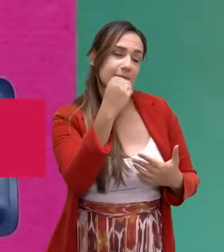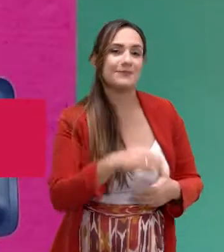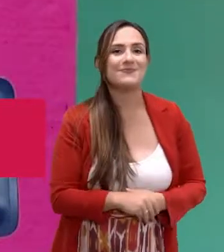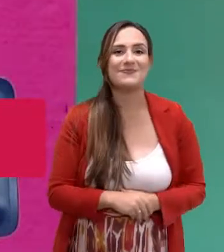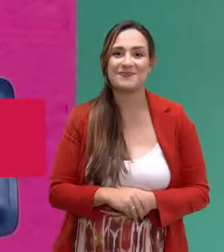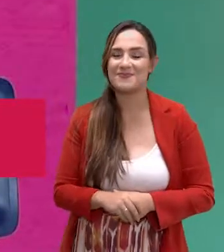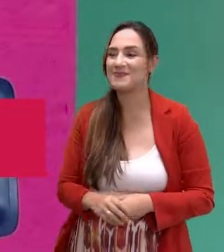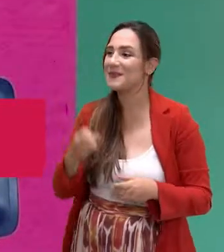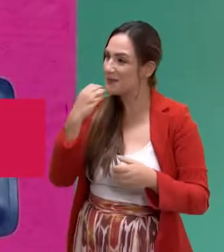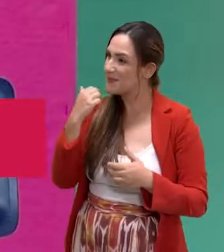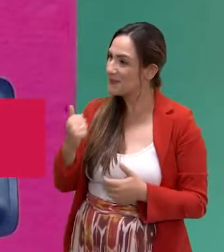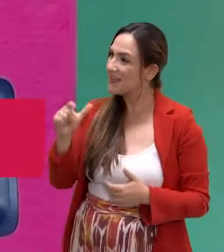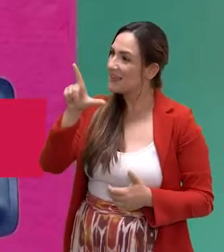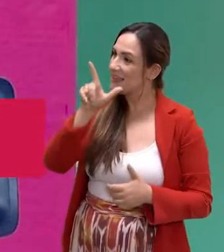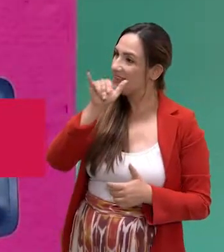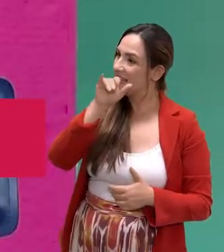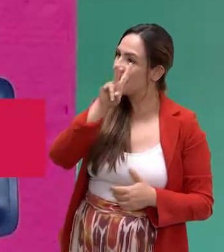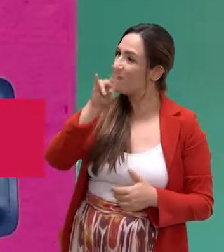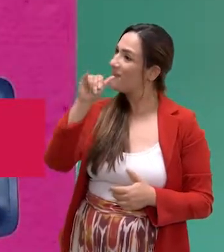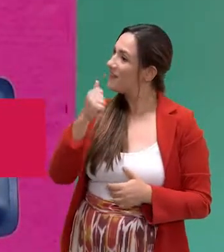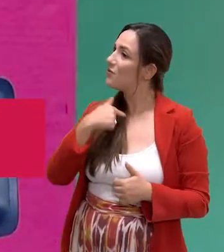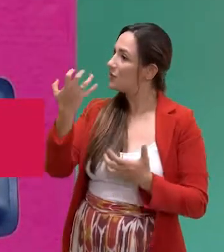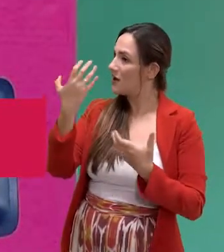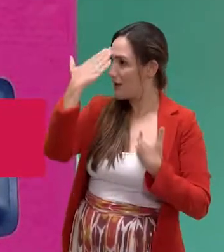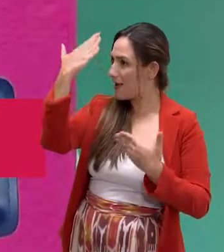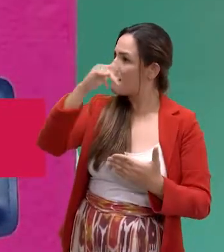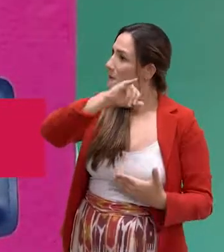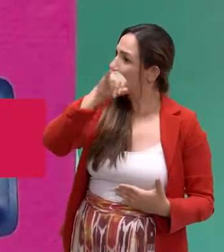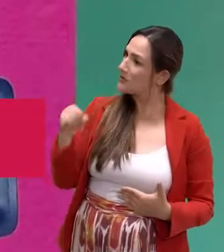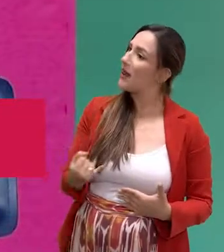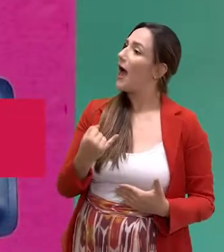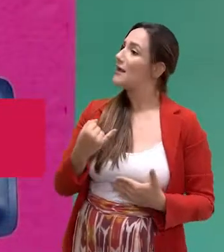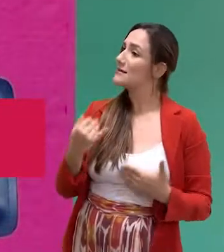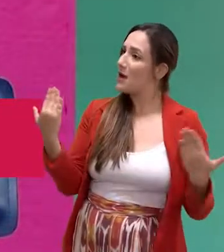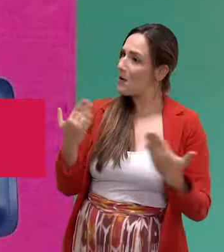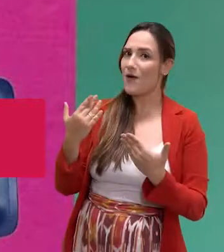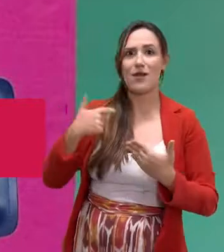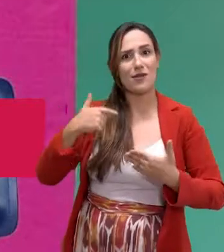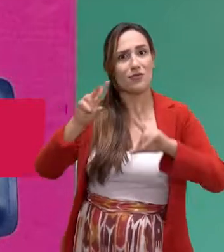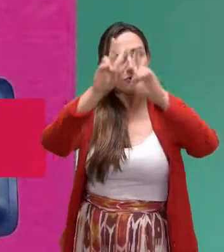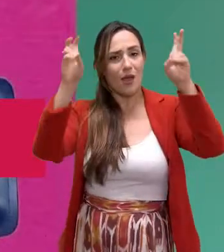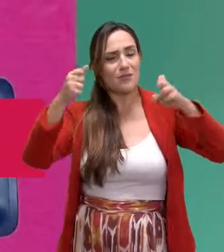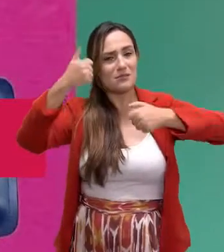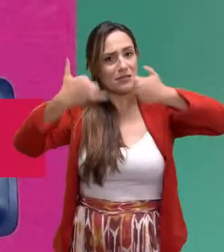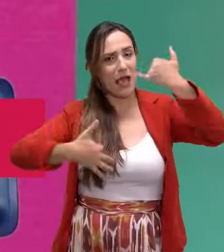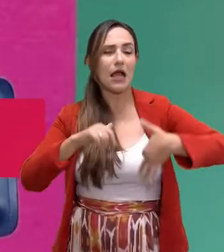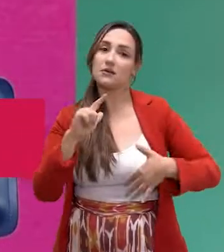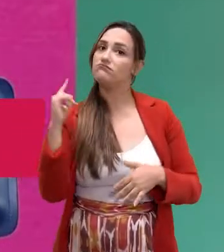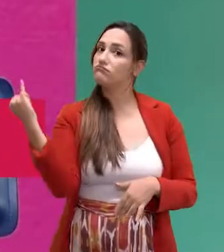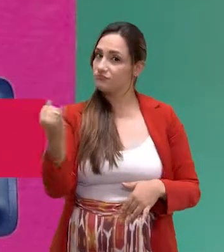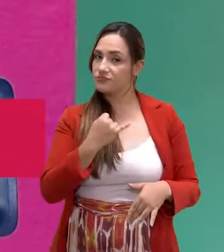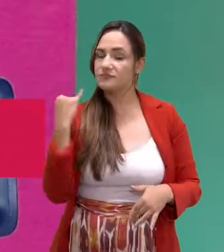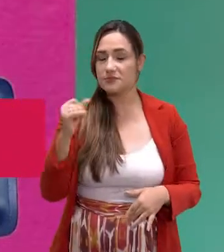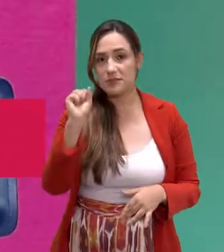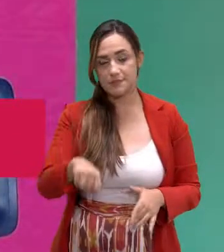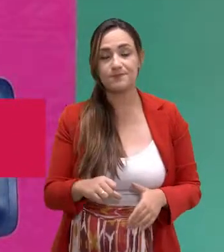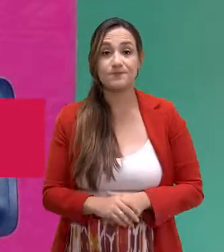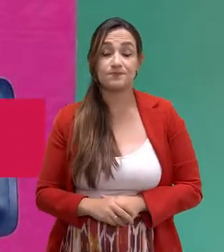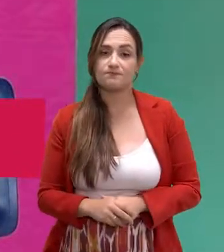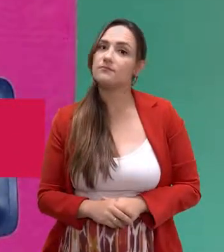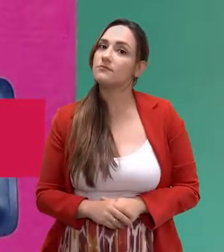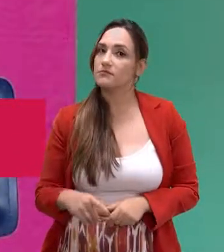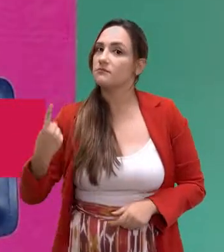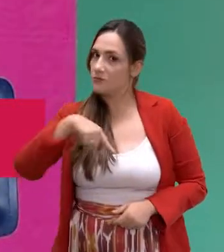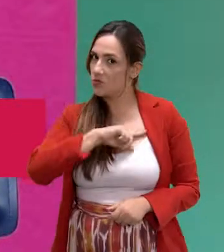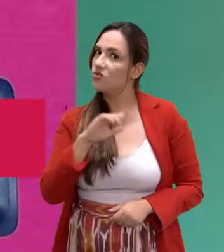Tudo bem, Lívia? Tudo bom, Agradecer aqui pela oportunidade de falar desse tema que para nós mulheres é de suma importância. Nós já